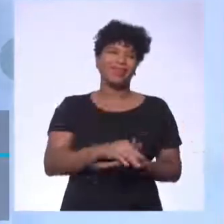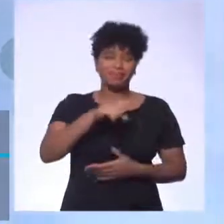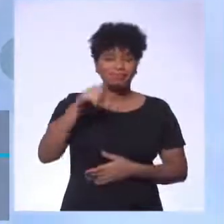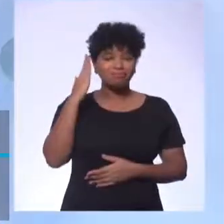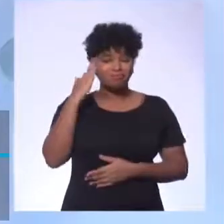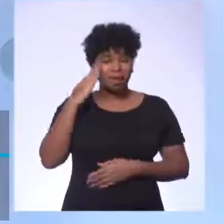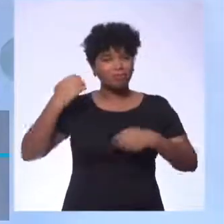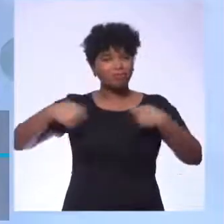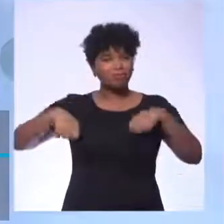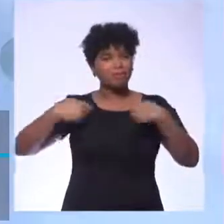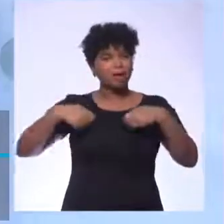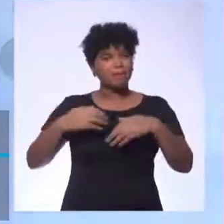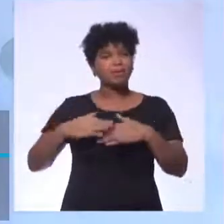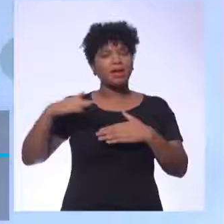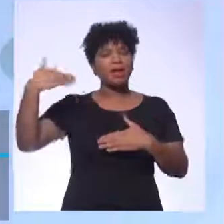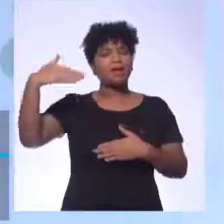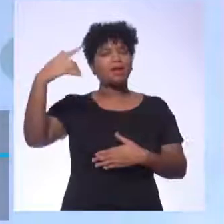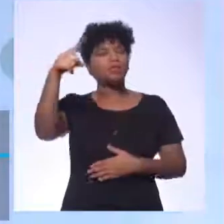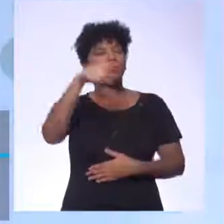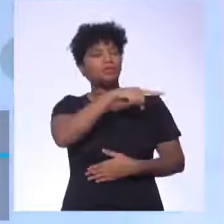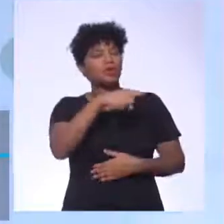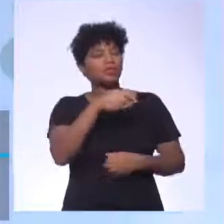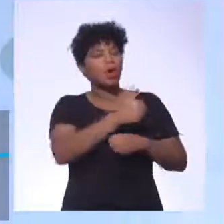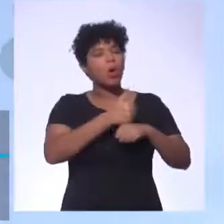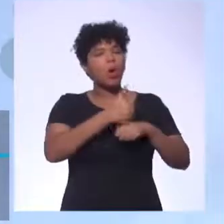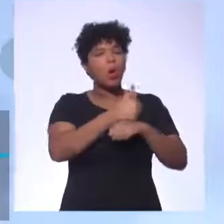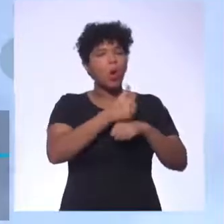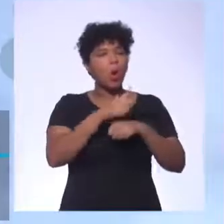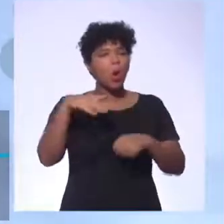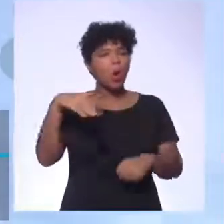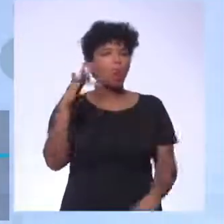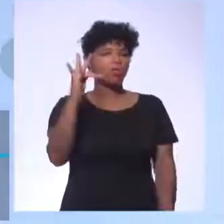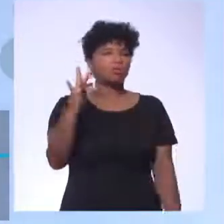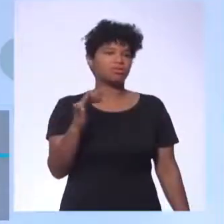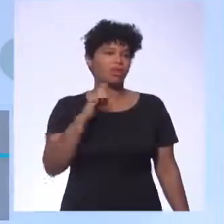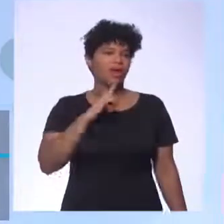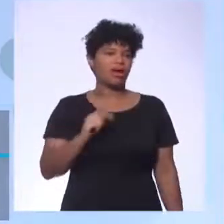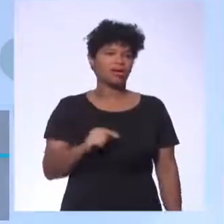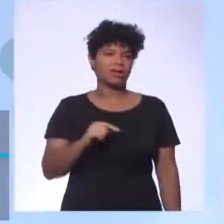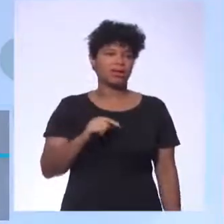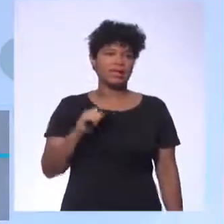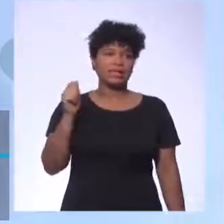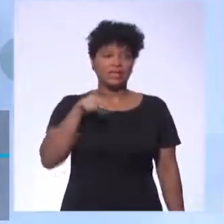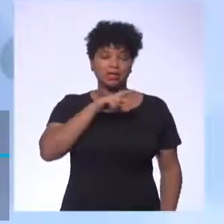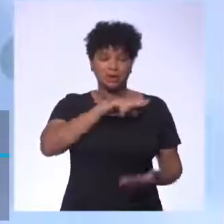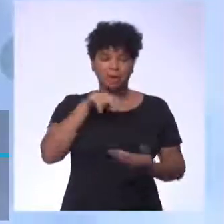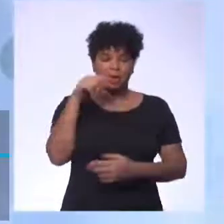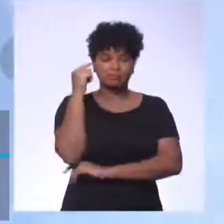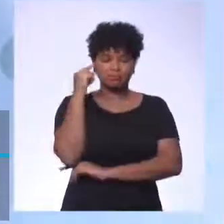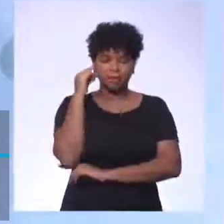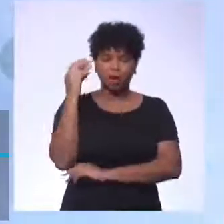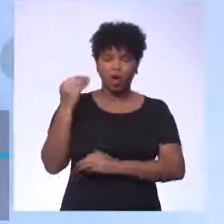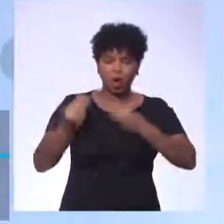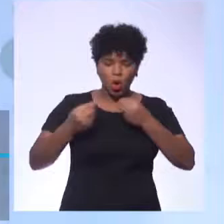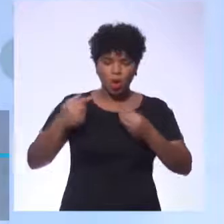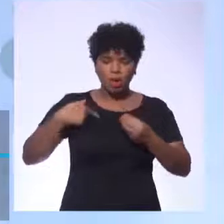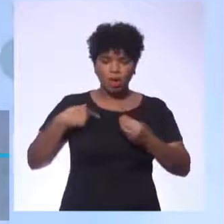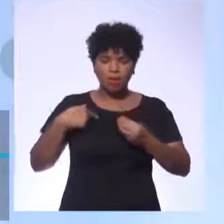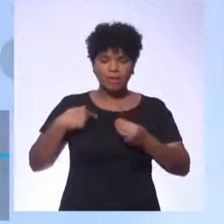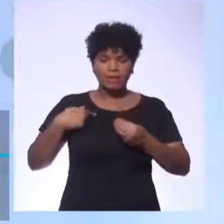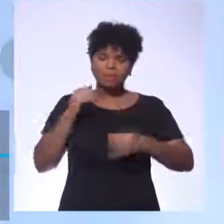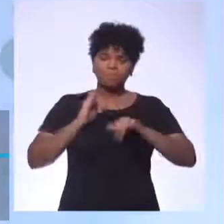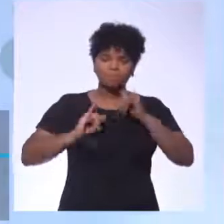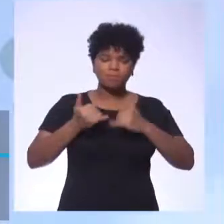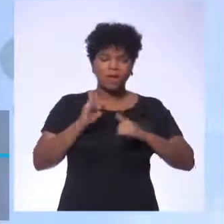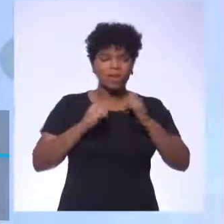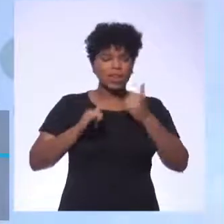são pessoas que serão os profissionais do futuro. Aí um nicho aí para você pensar. Opa, como é que eu posso gerar energia mais limpa?